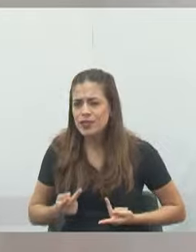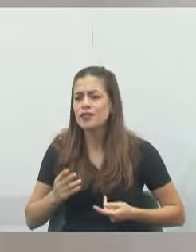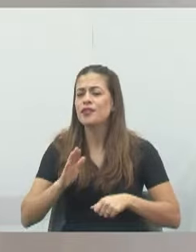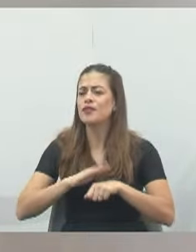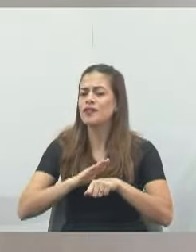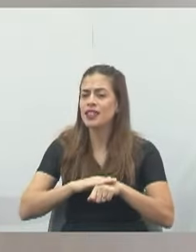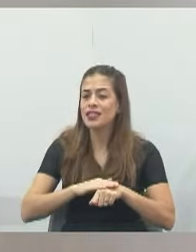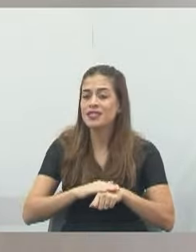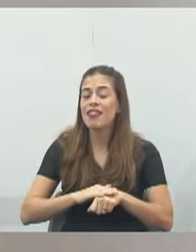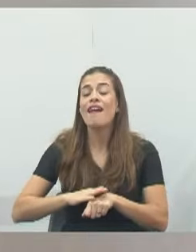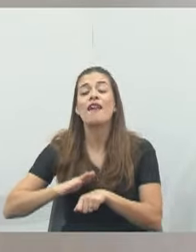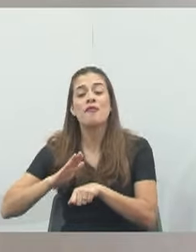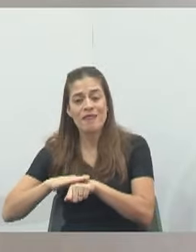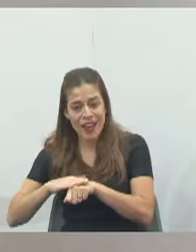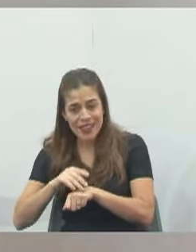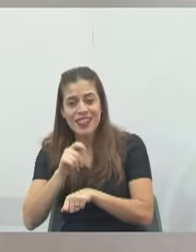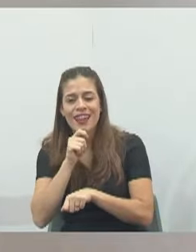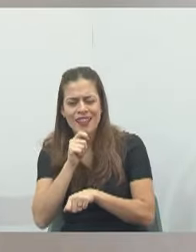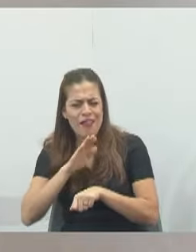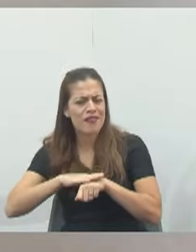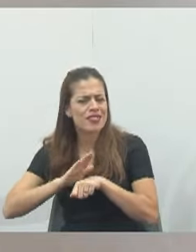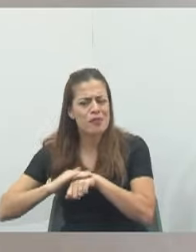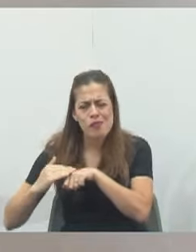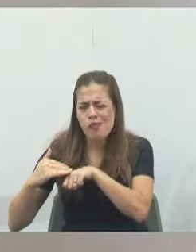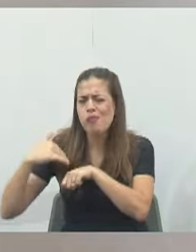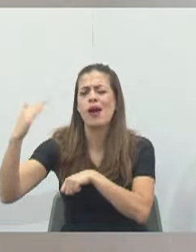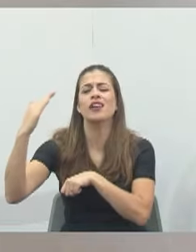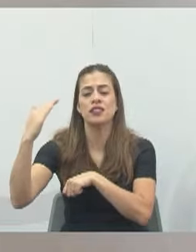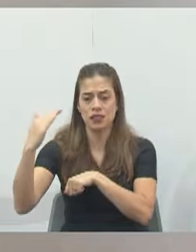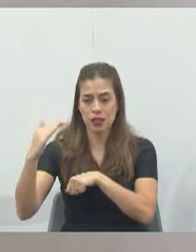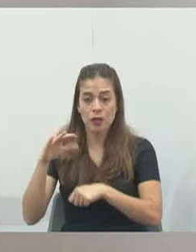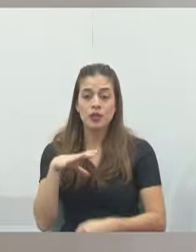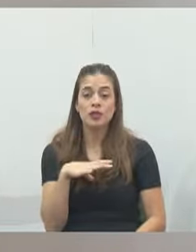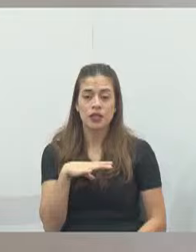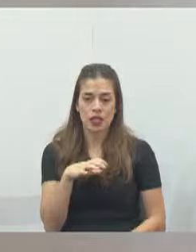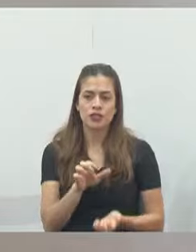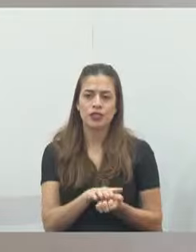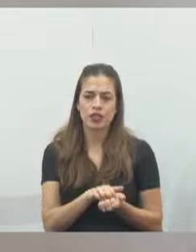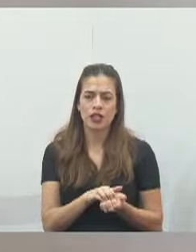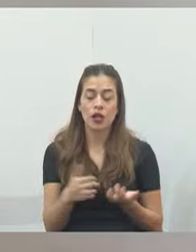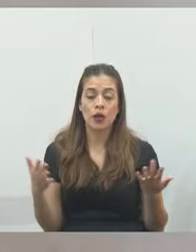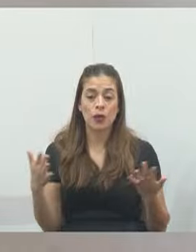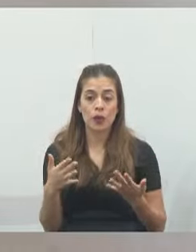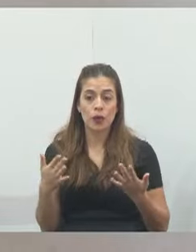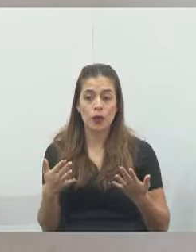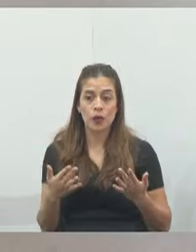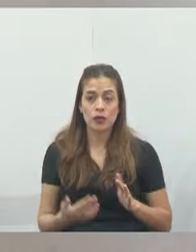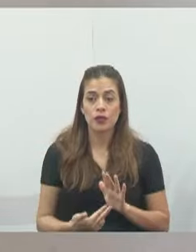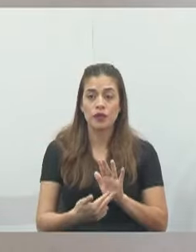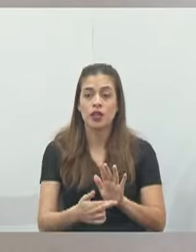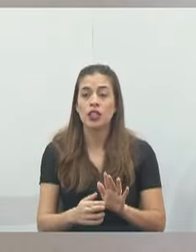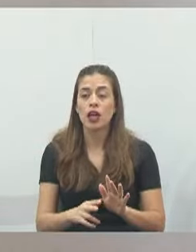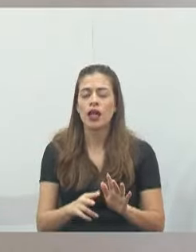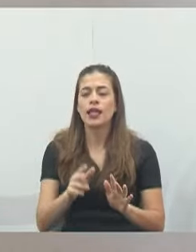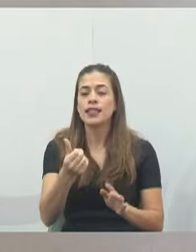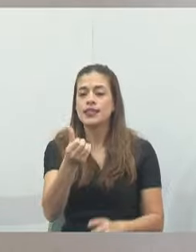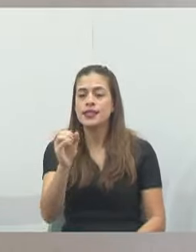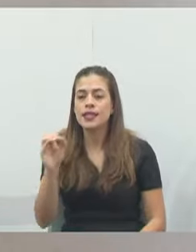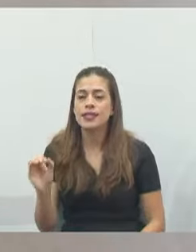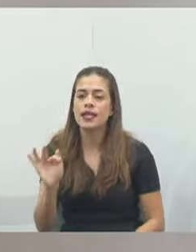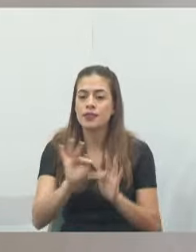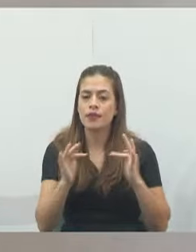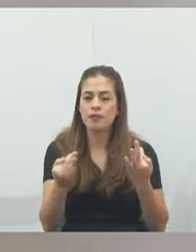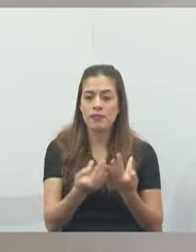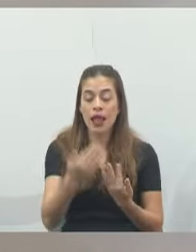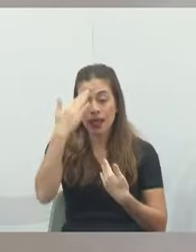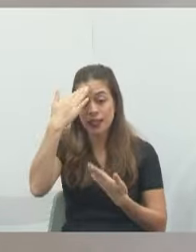fez, faz e ainda vai fazer muito por Jacareí, né? Hoje você é à frente de 600 famílias que acreditam no seu